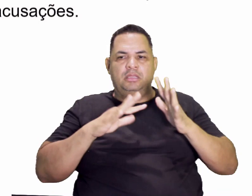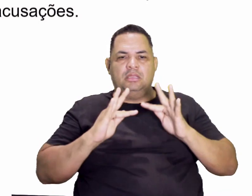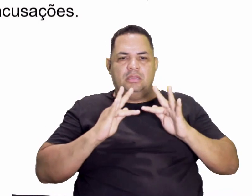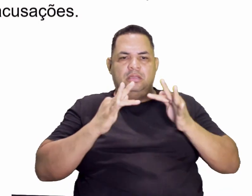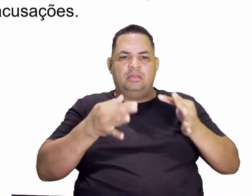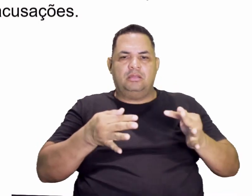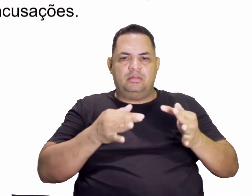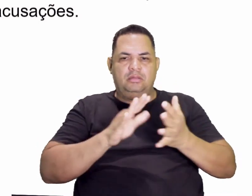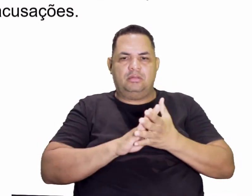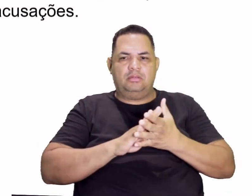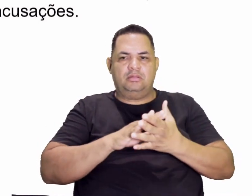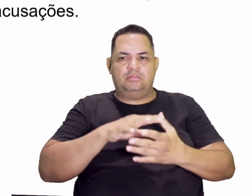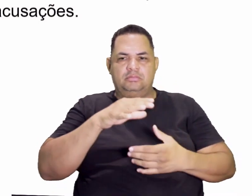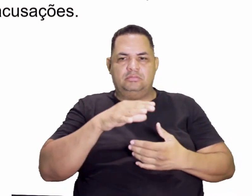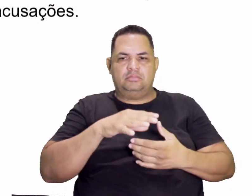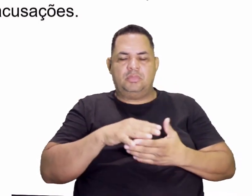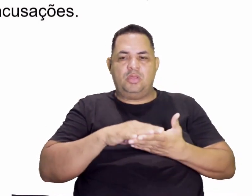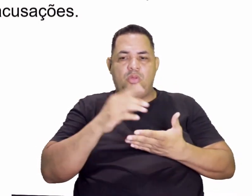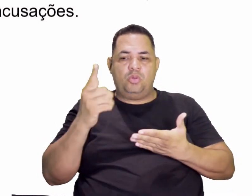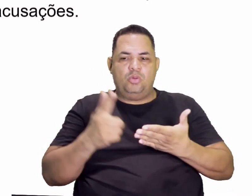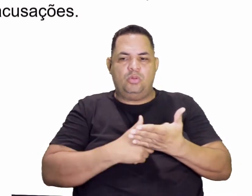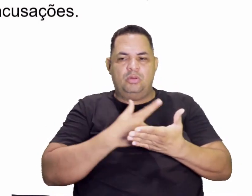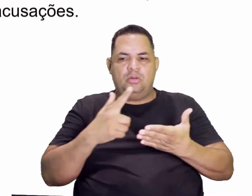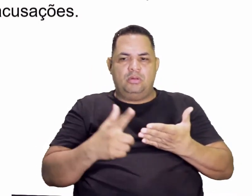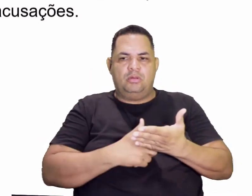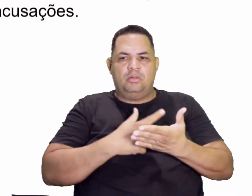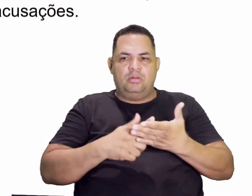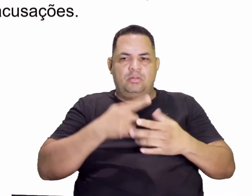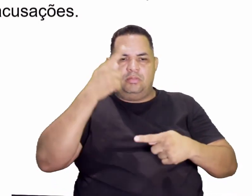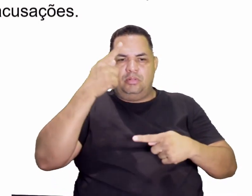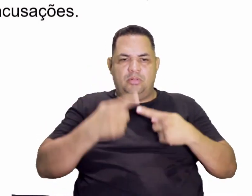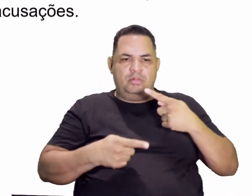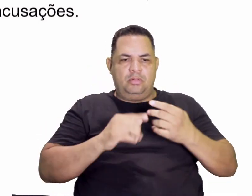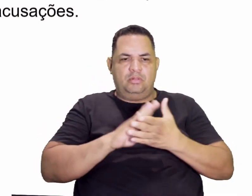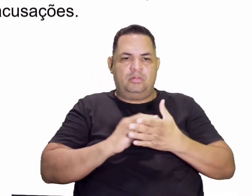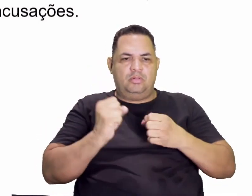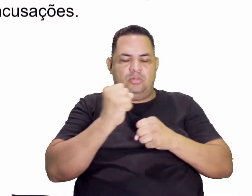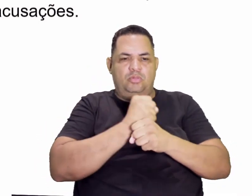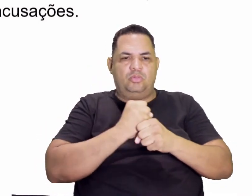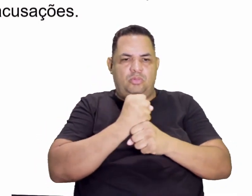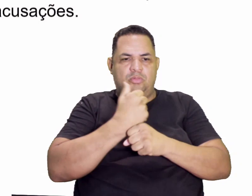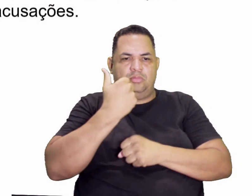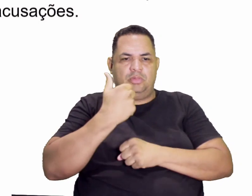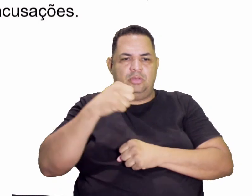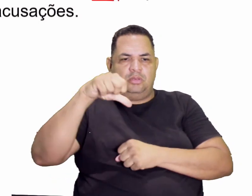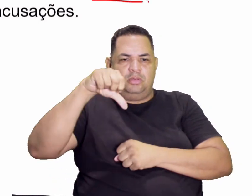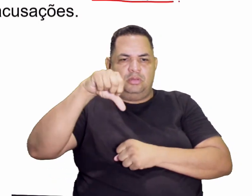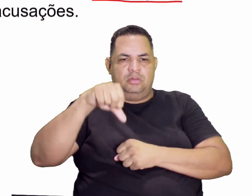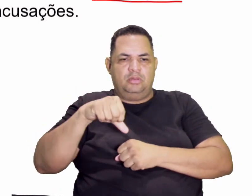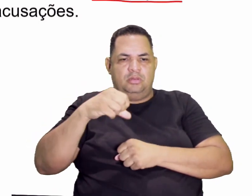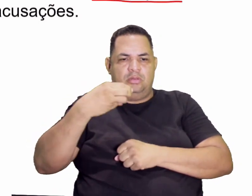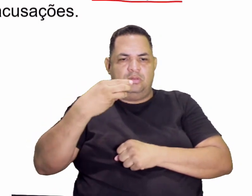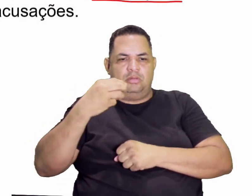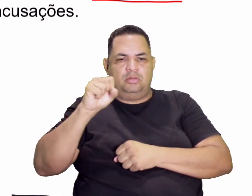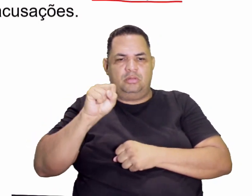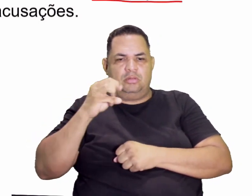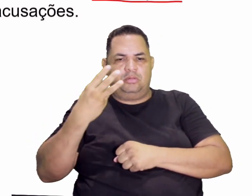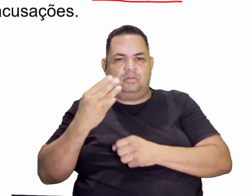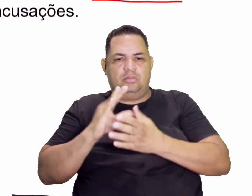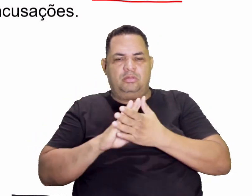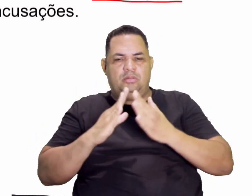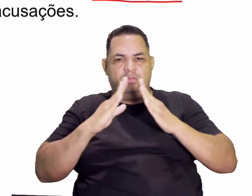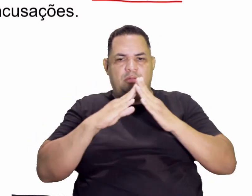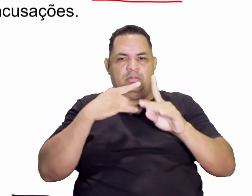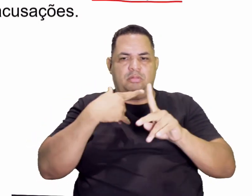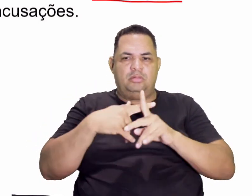no Index de Livros Proibidos. Em 1983, a Igreja Católica fez uma revisão do processo